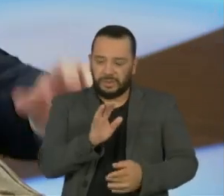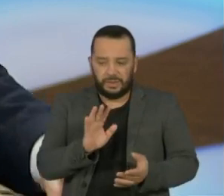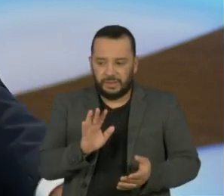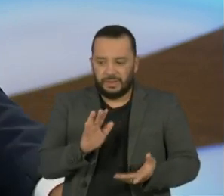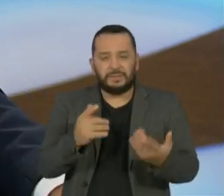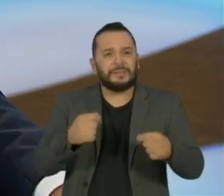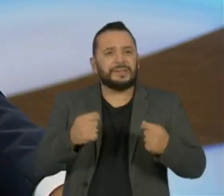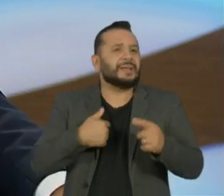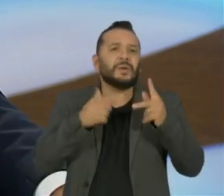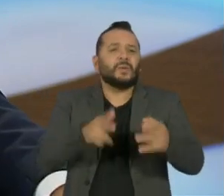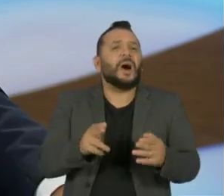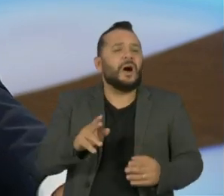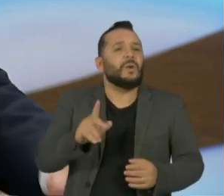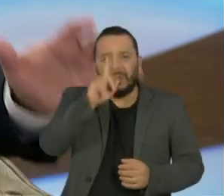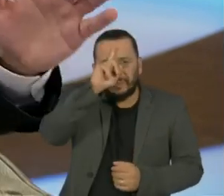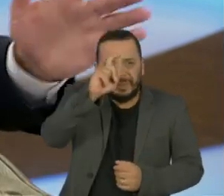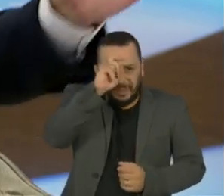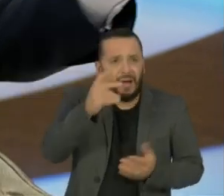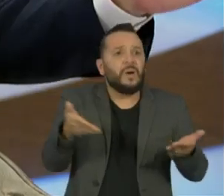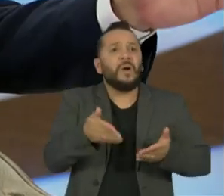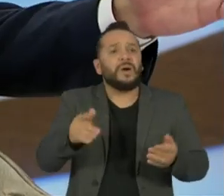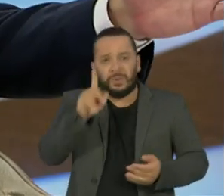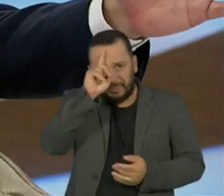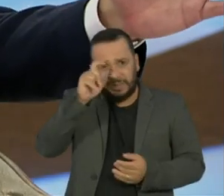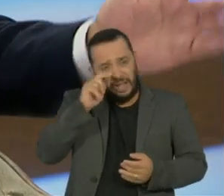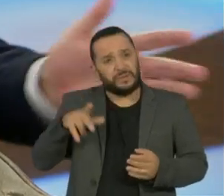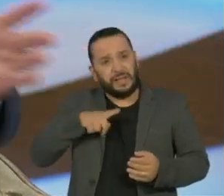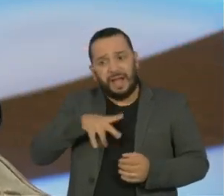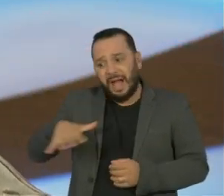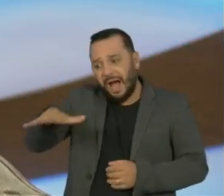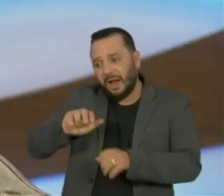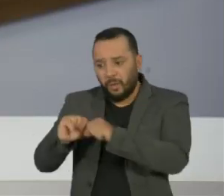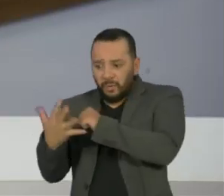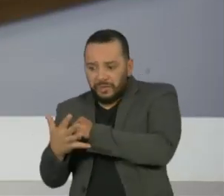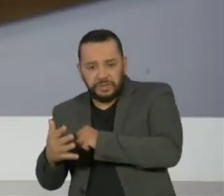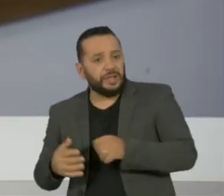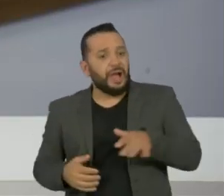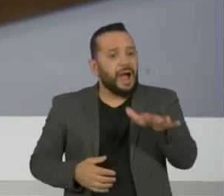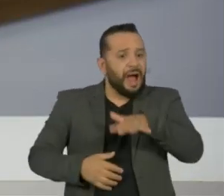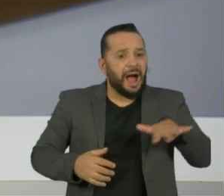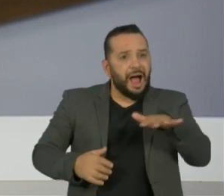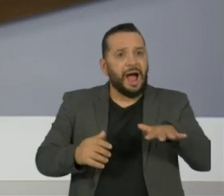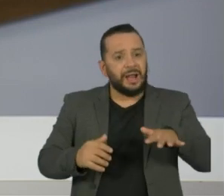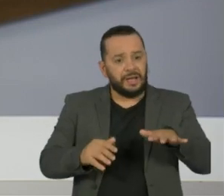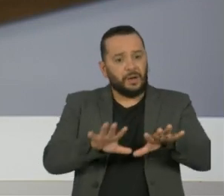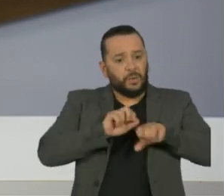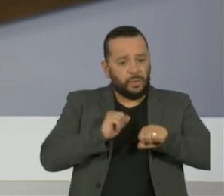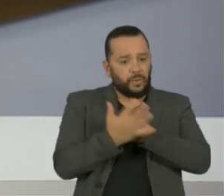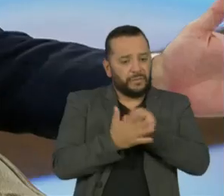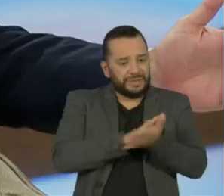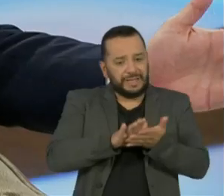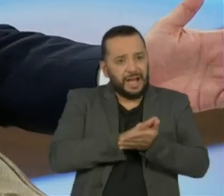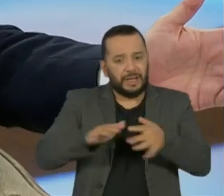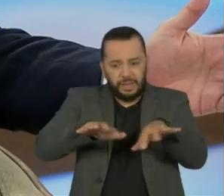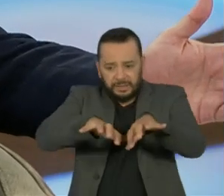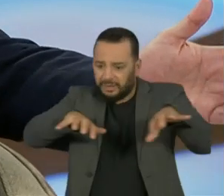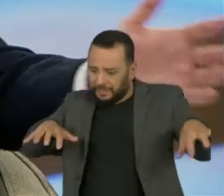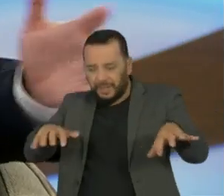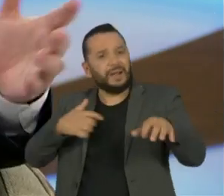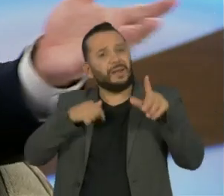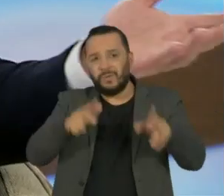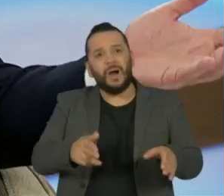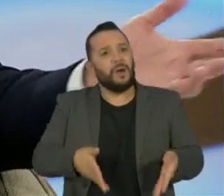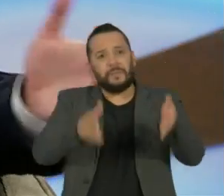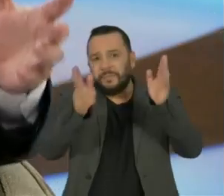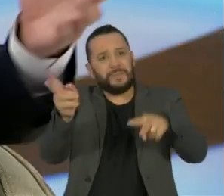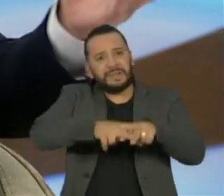fazer como os hospitais estão fazendo no hospital separar área de convívio da área de dar um convívio e quem vai a área de convívio não vai na área